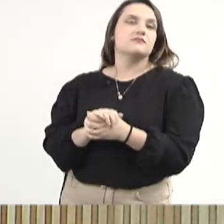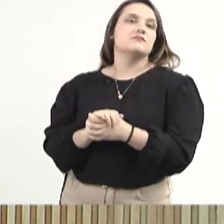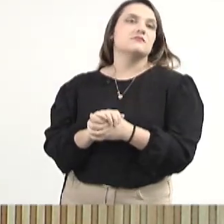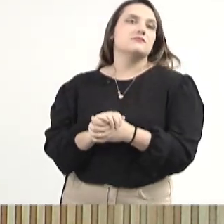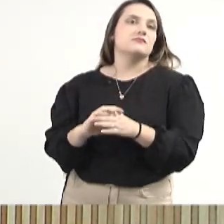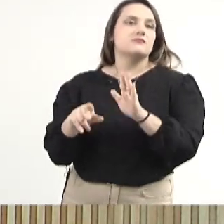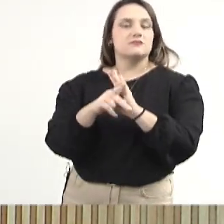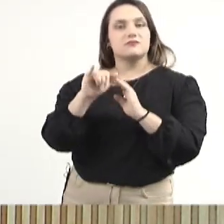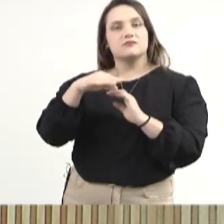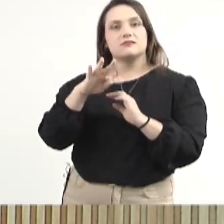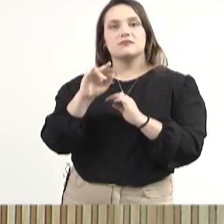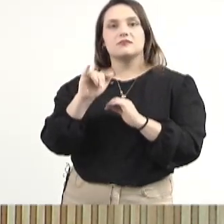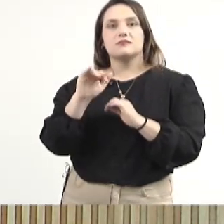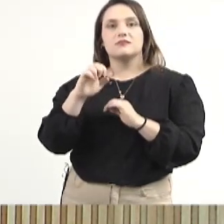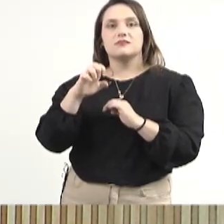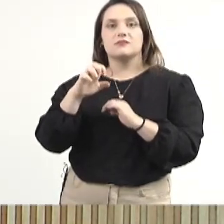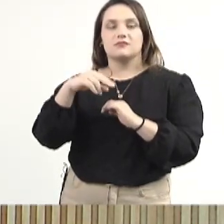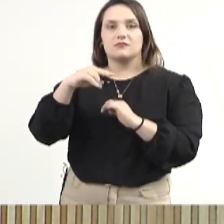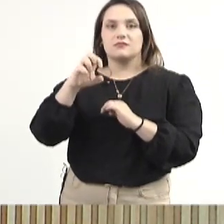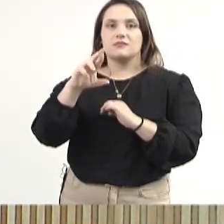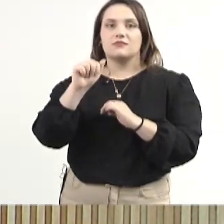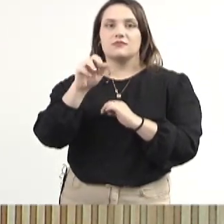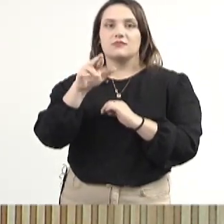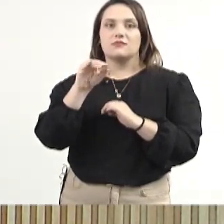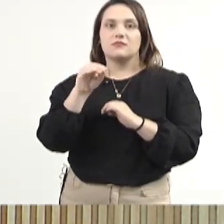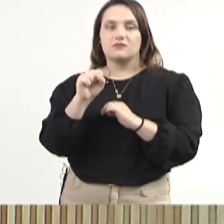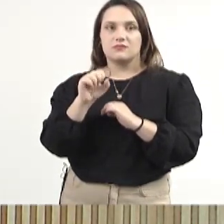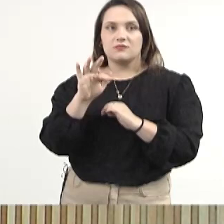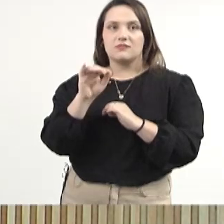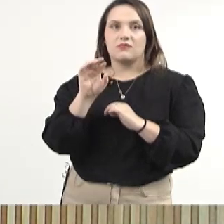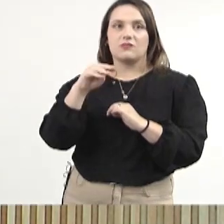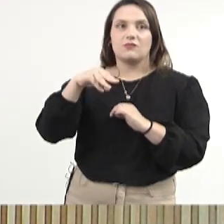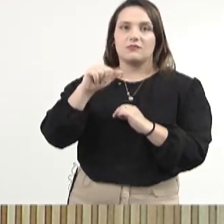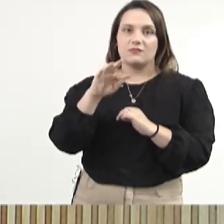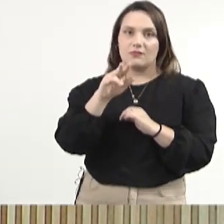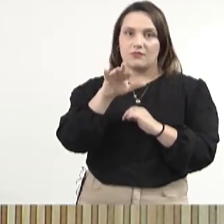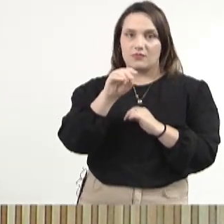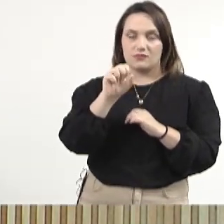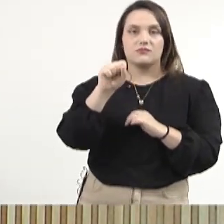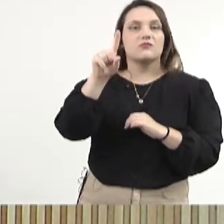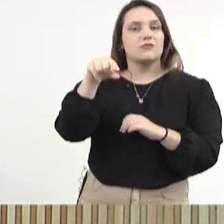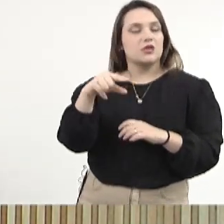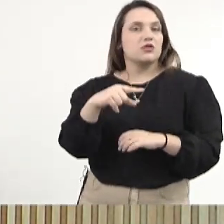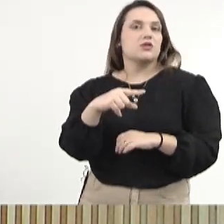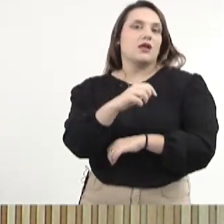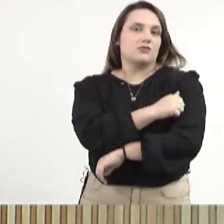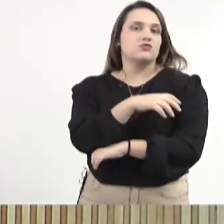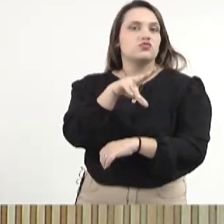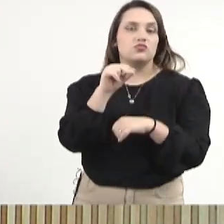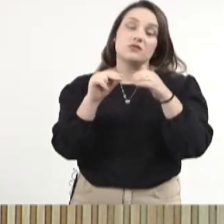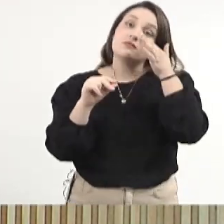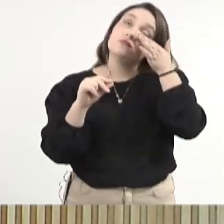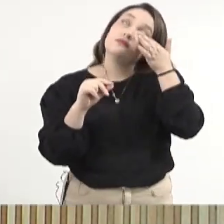os itinerários formativos que os estudantes optam durante o ensino médio. Essa indicação